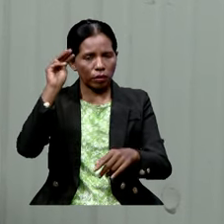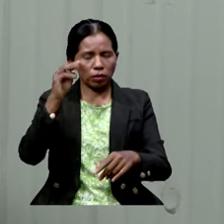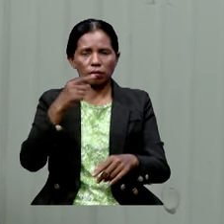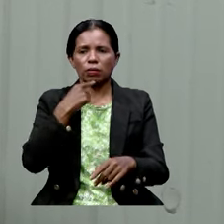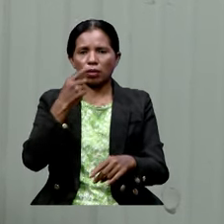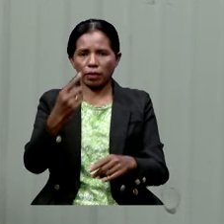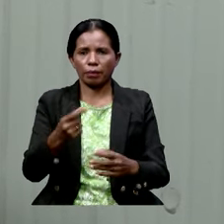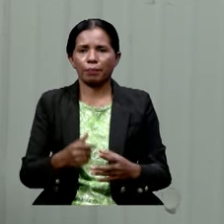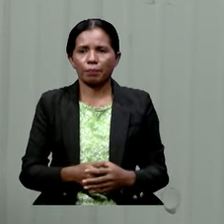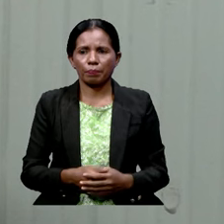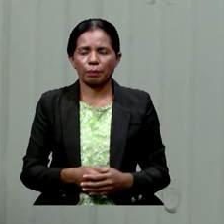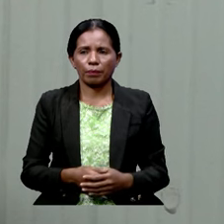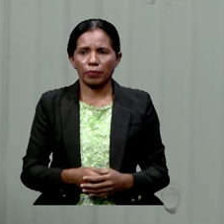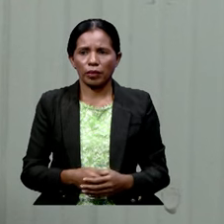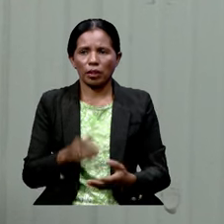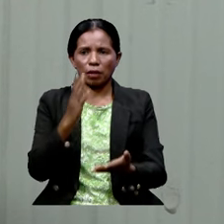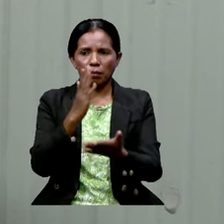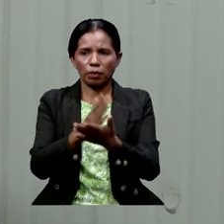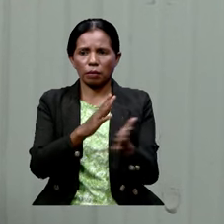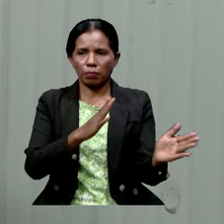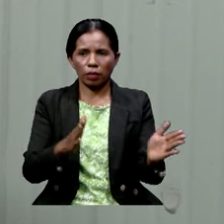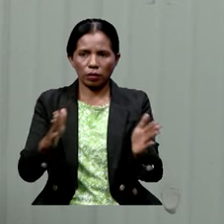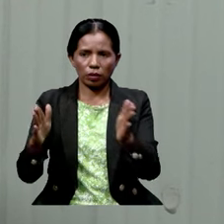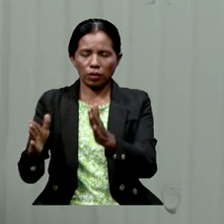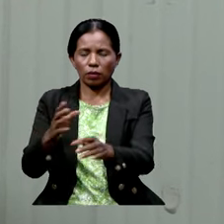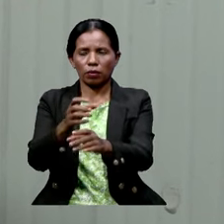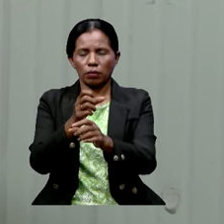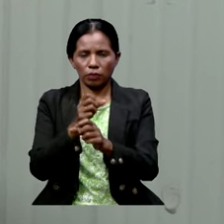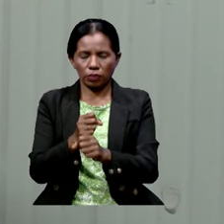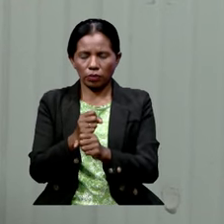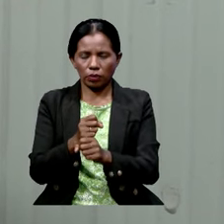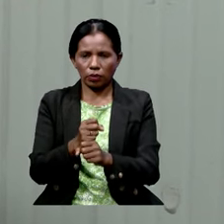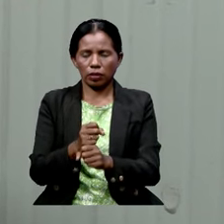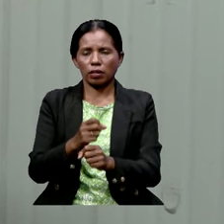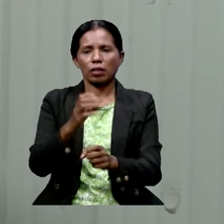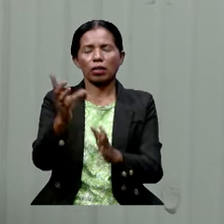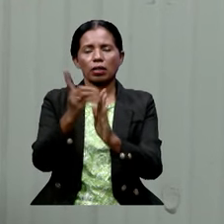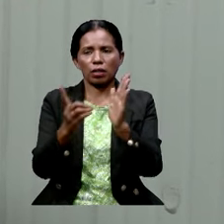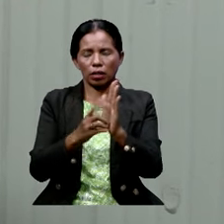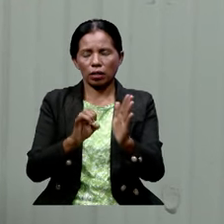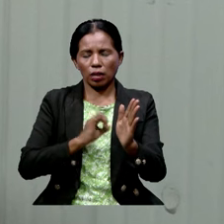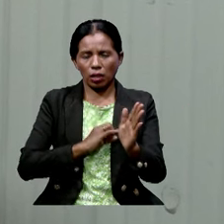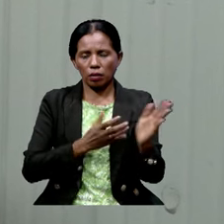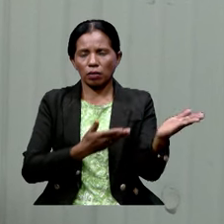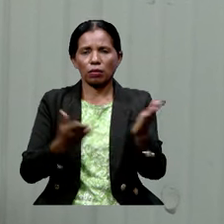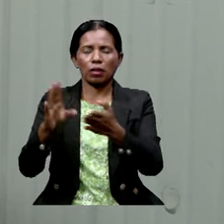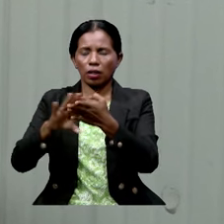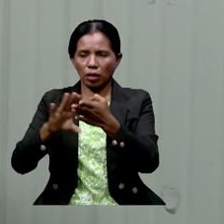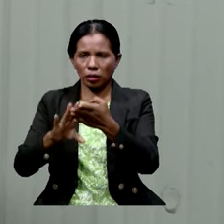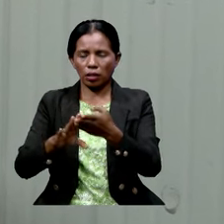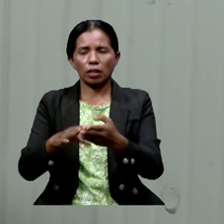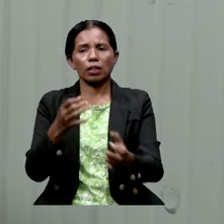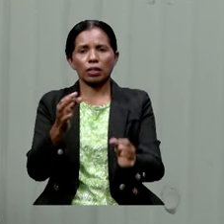ka pendente la e processo aprisionamento ane be hose ka hoje ko carta oficial ne mas gabinete do ministro ne para que